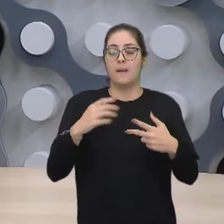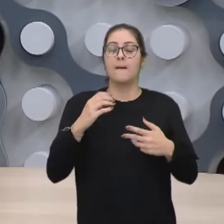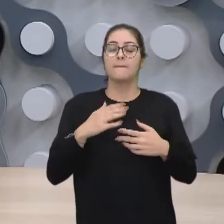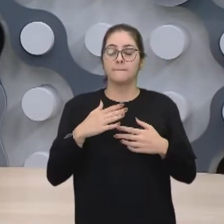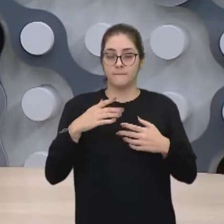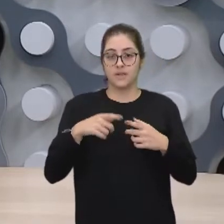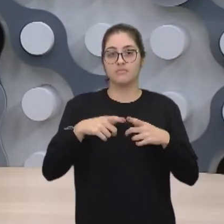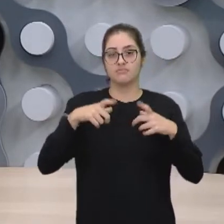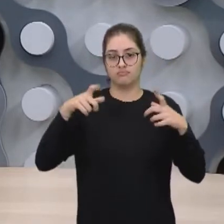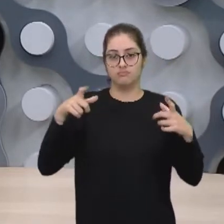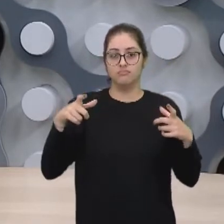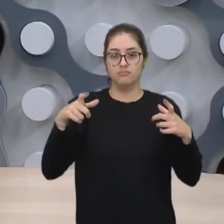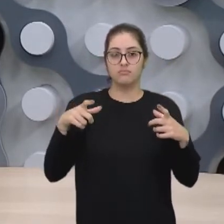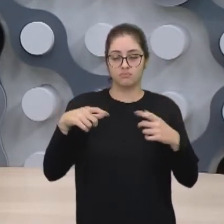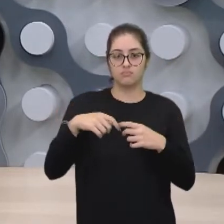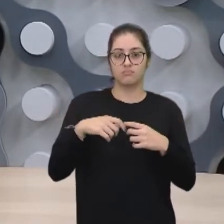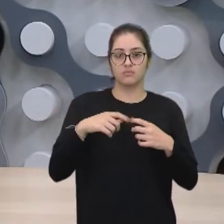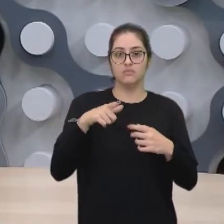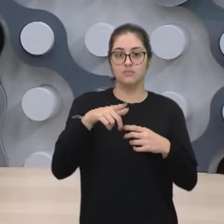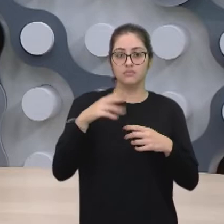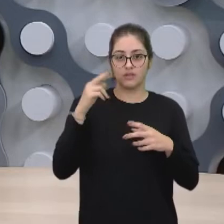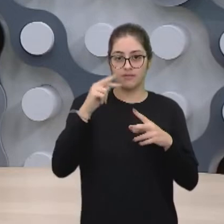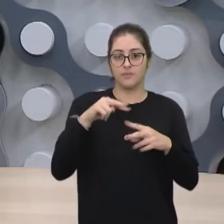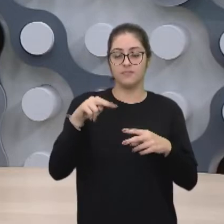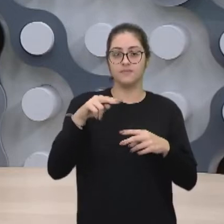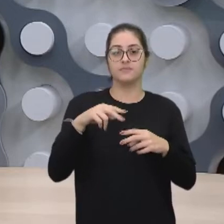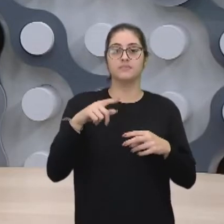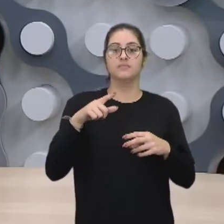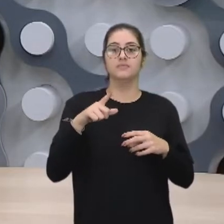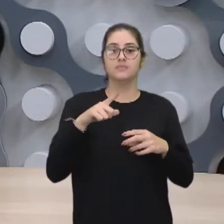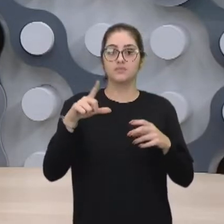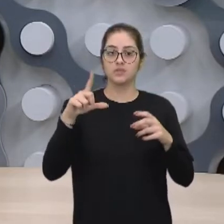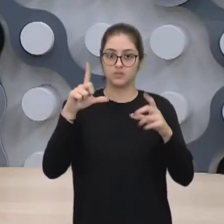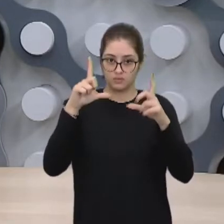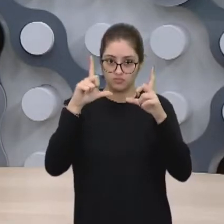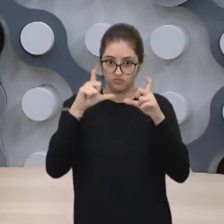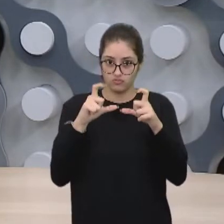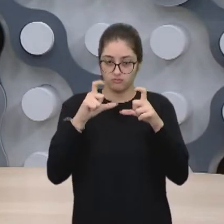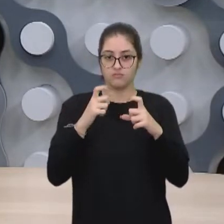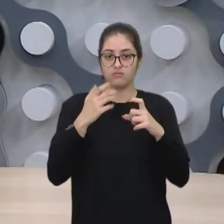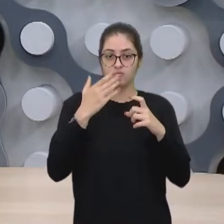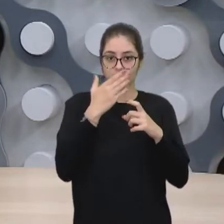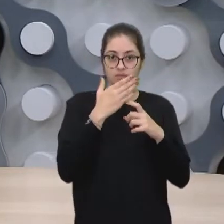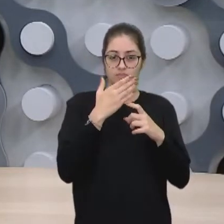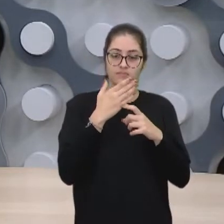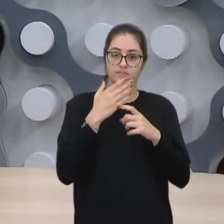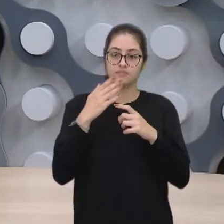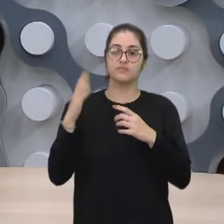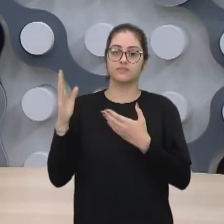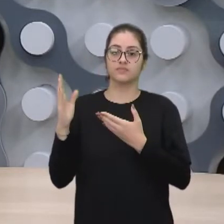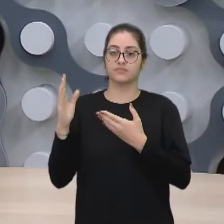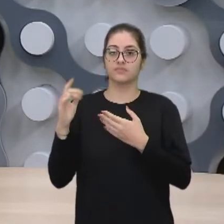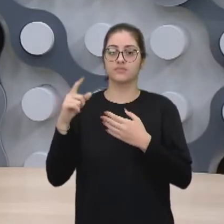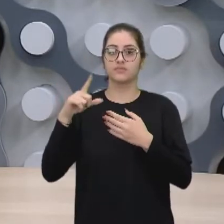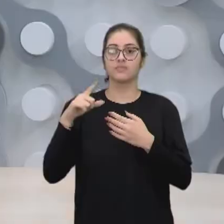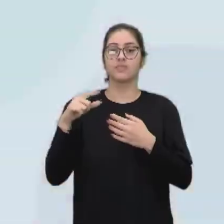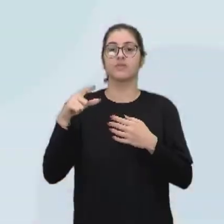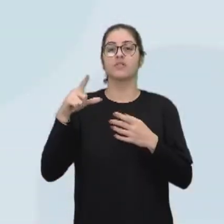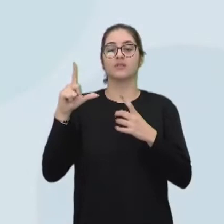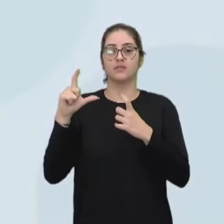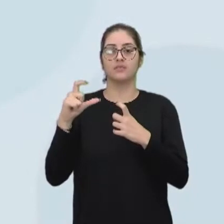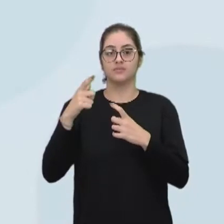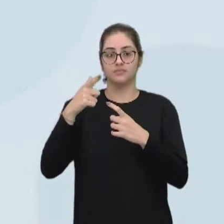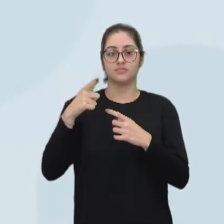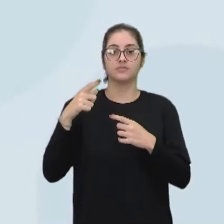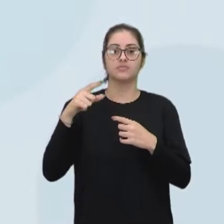grande, como a gente viu aí em outras imagens. Tem uma fotografia aérea de lama no mar, né? Então isso aí,